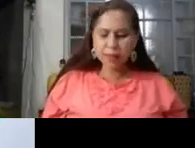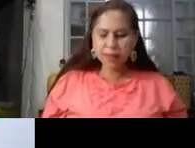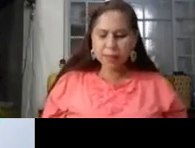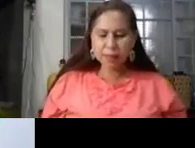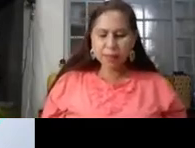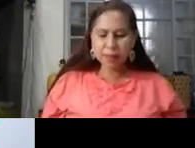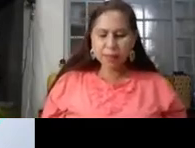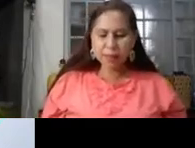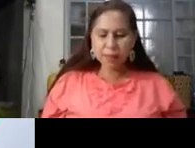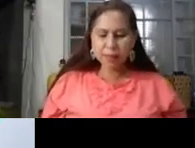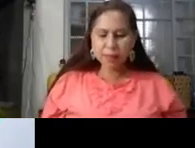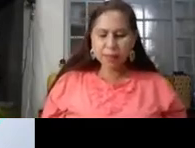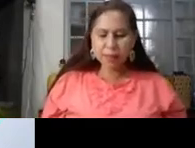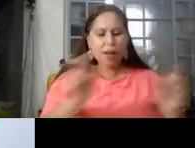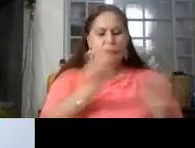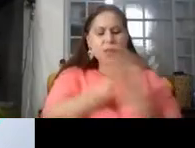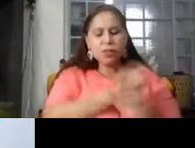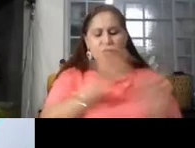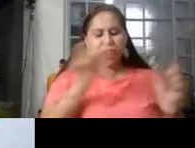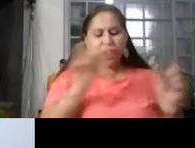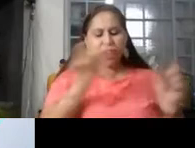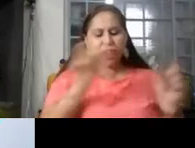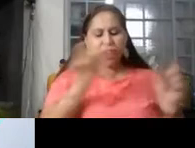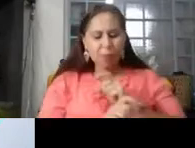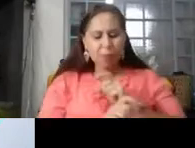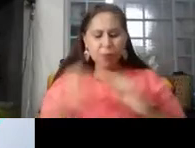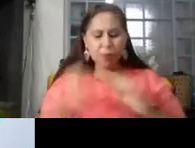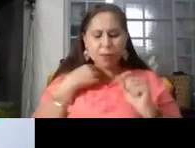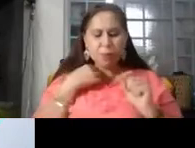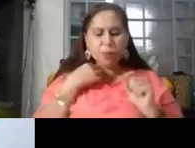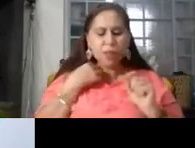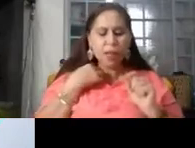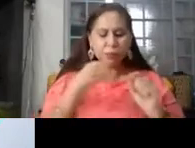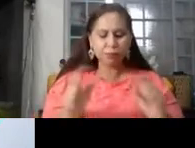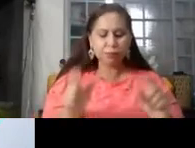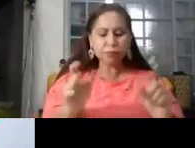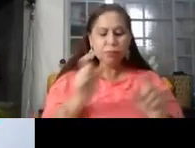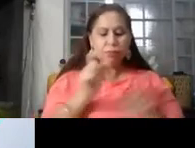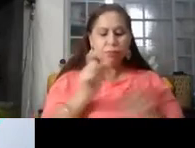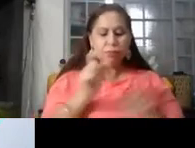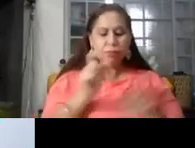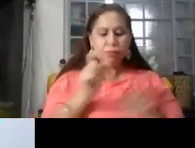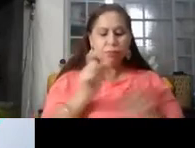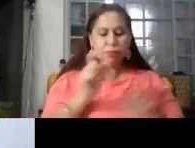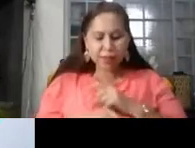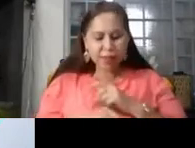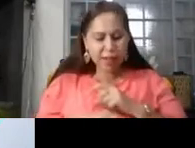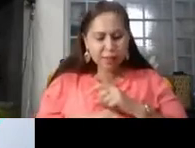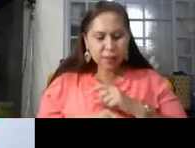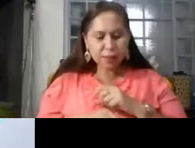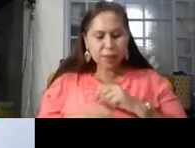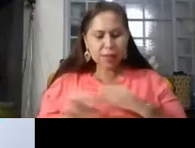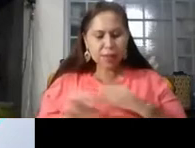Aqui na página 115 vai ter algumas frases na língua portuguesa mudando a ordem,